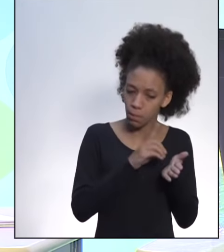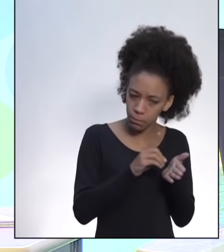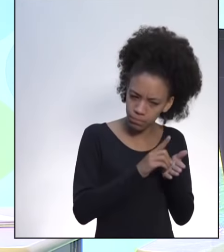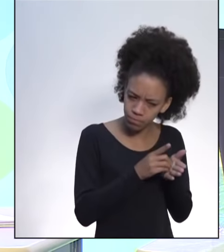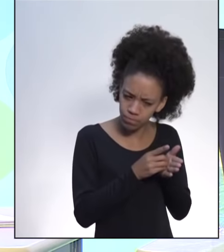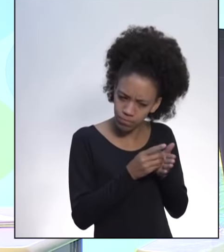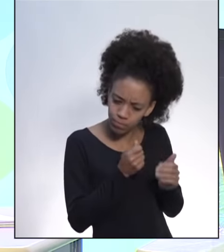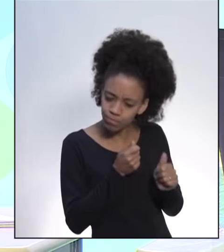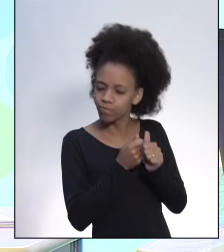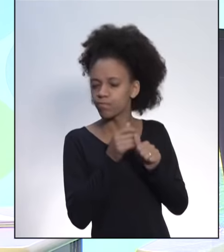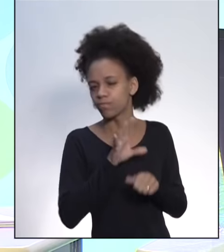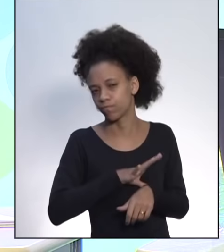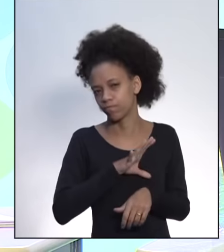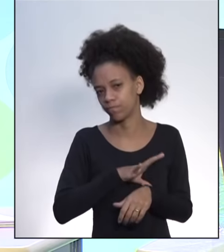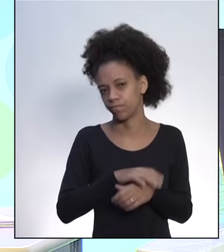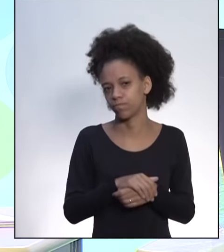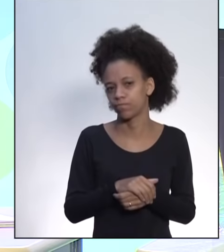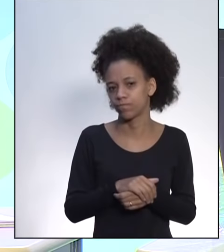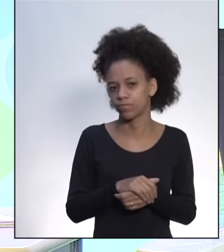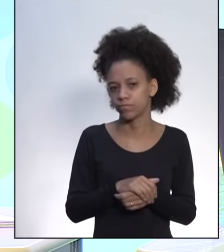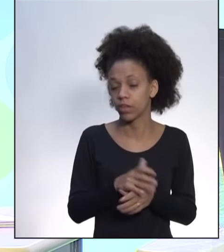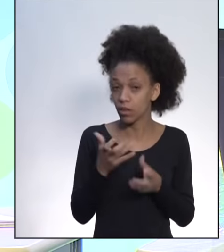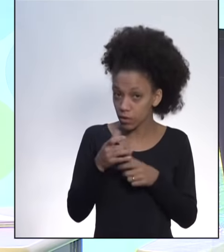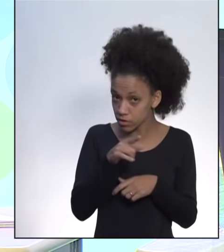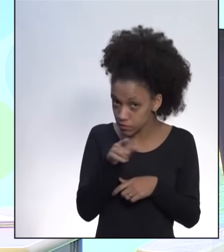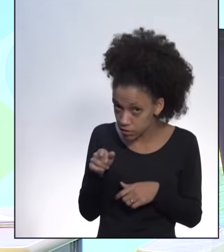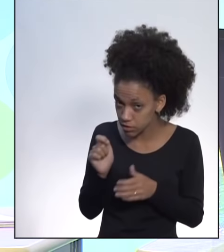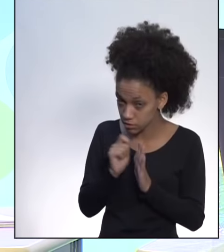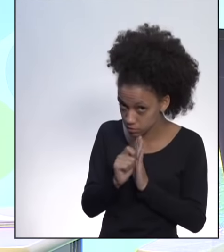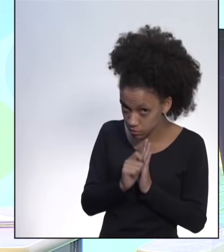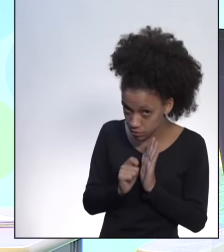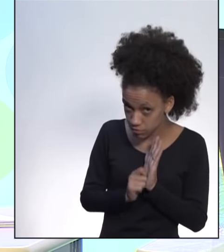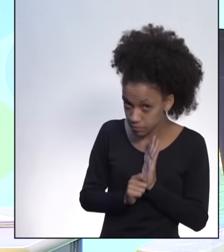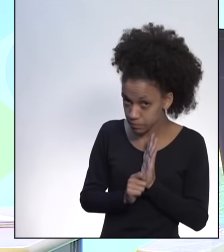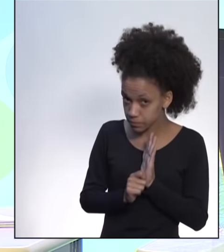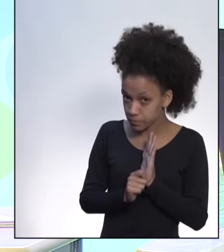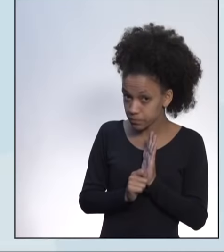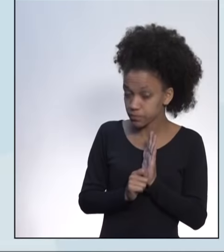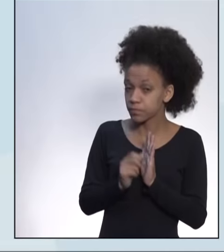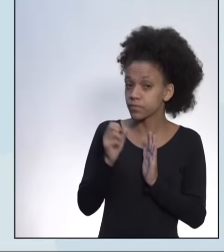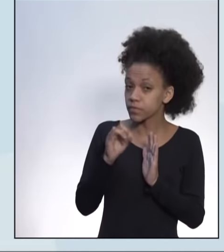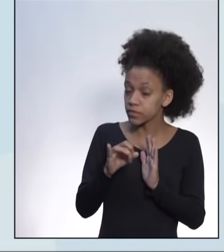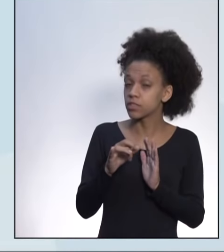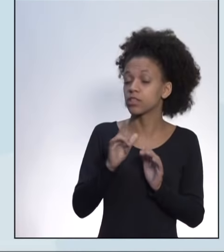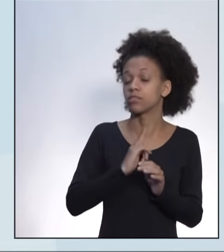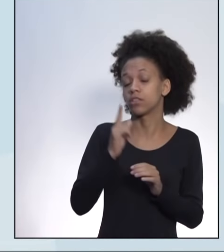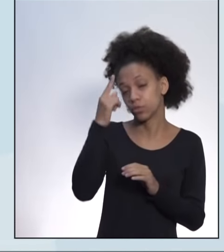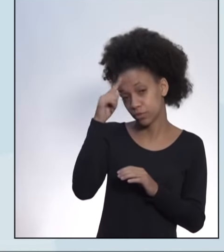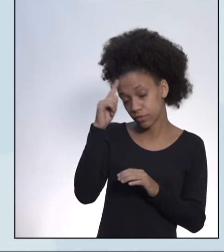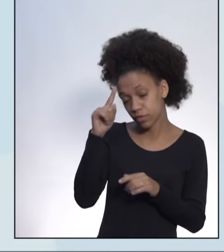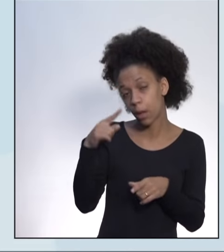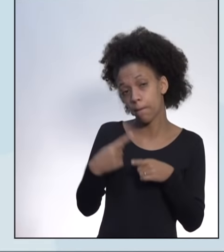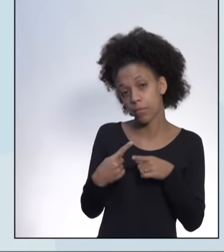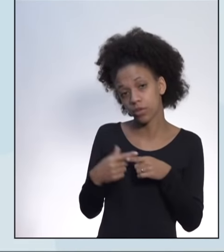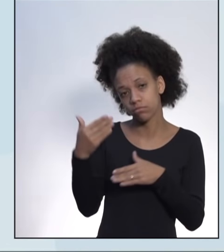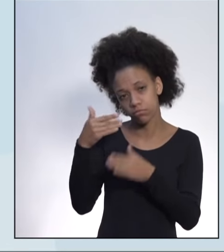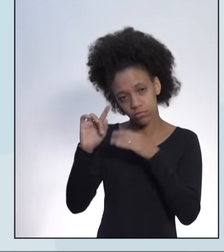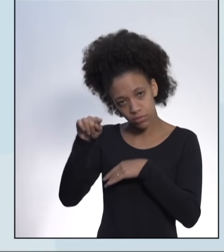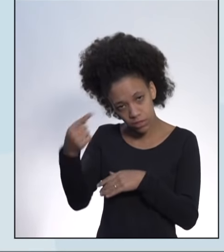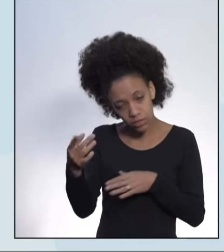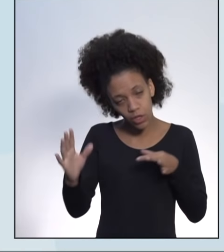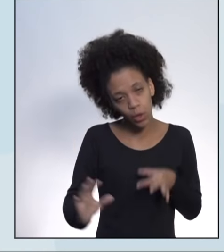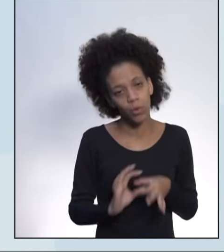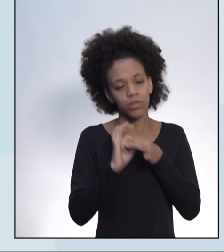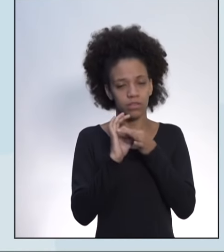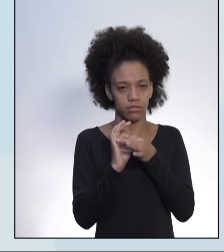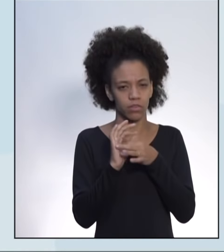língua portuguesa tá eu quero saber se vocês a notaram se vocês tem dúvida porque o próximo slide está